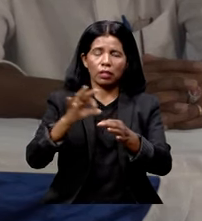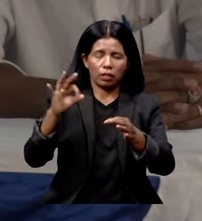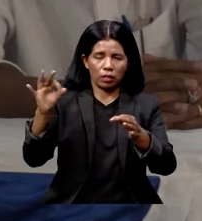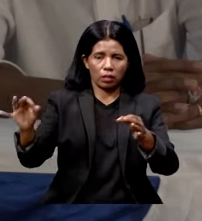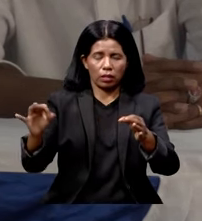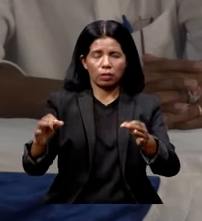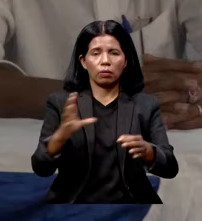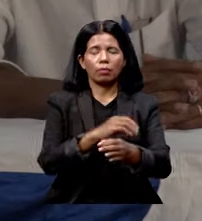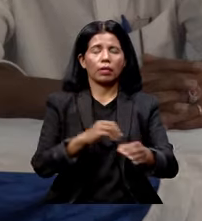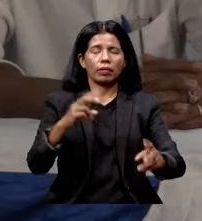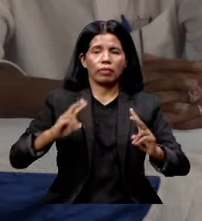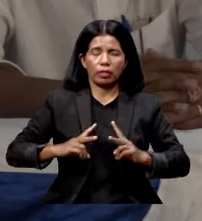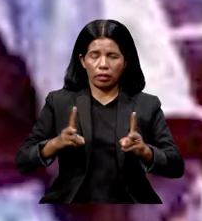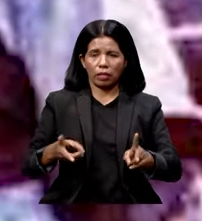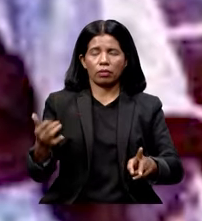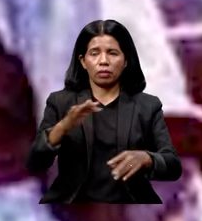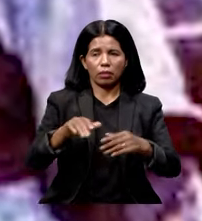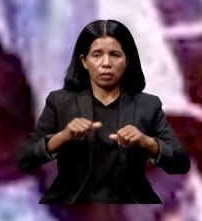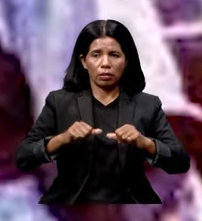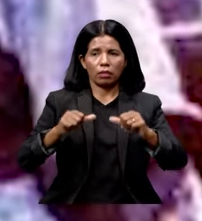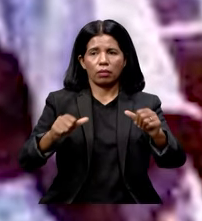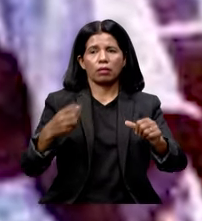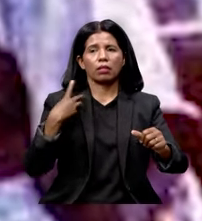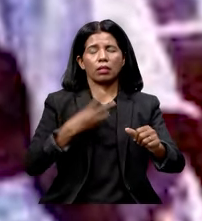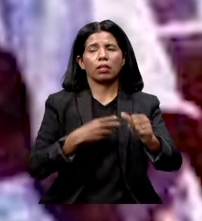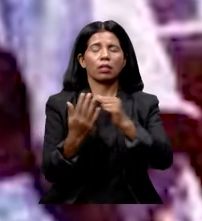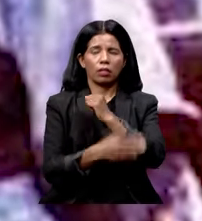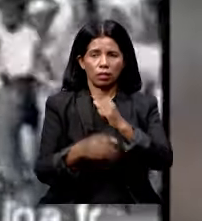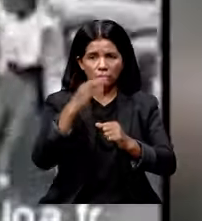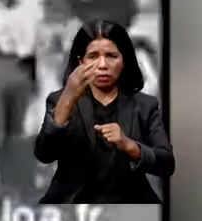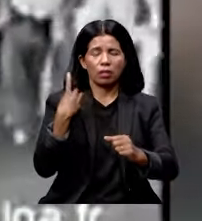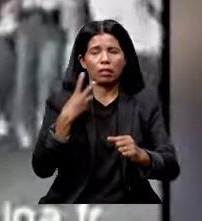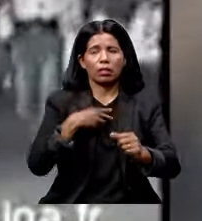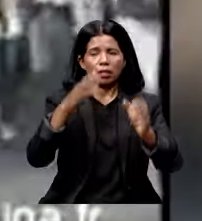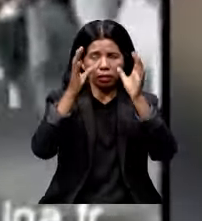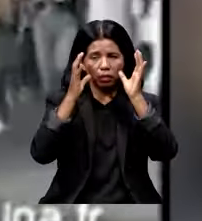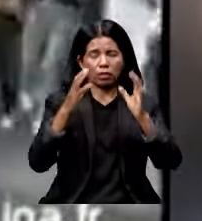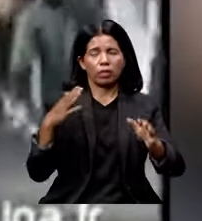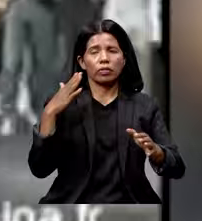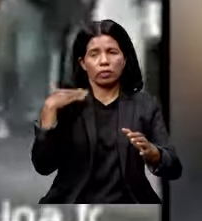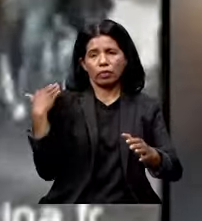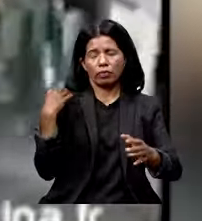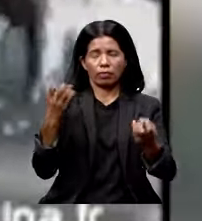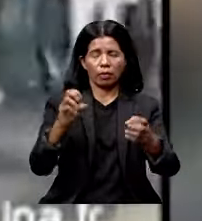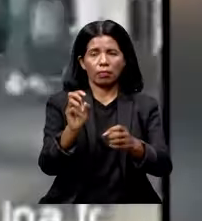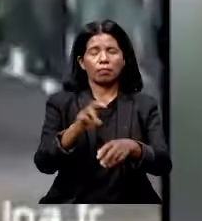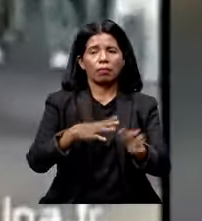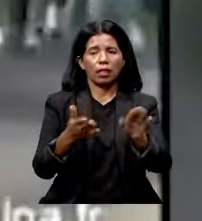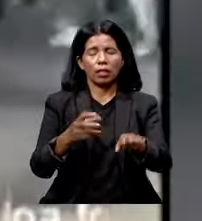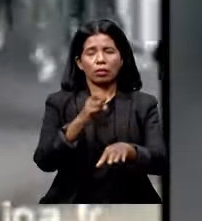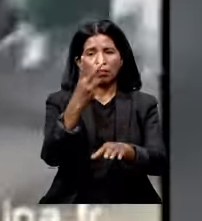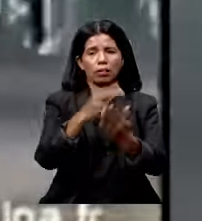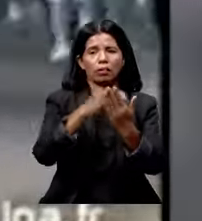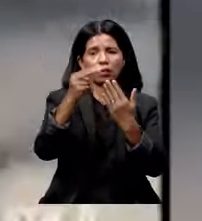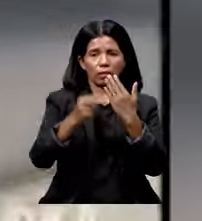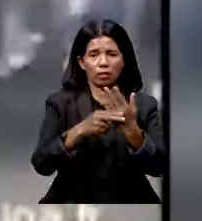herói siranian e imi mus maka continuidade itenerai ba ui ita triste tamba itenia joven lubu kida lako ne 12 de novembro mai ve ao